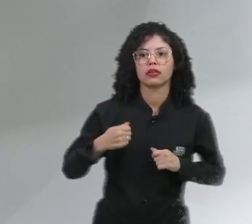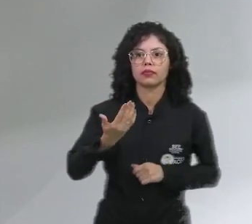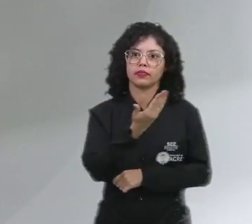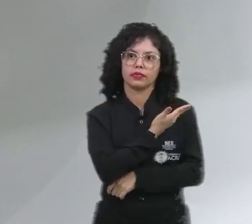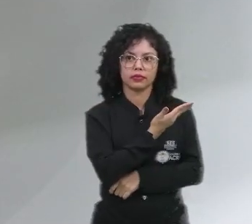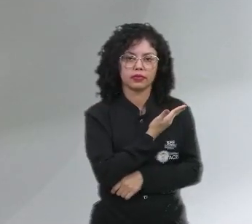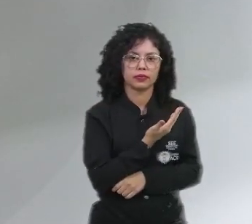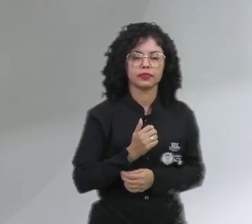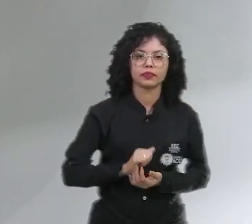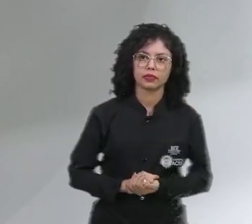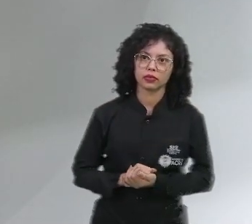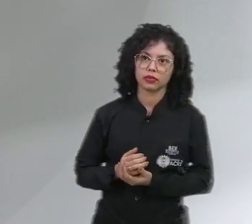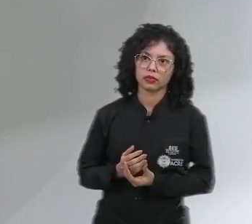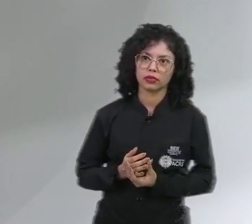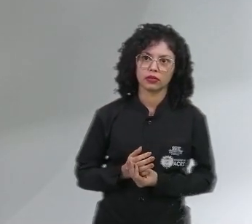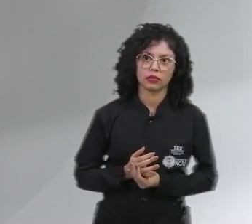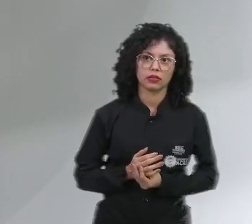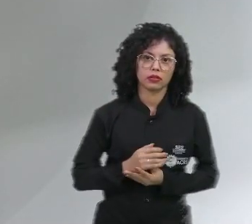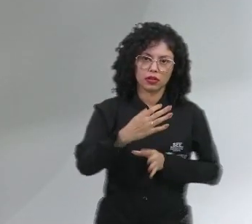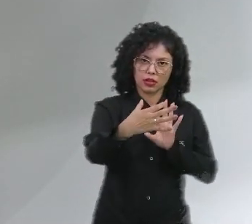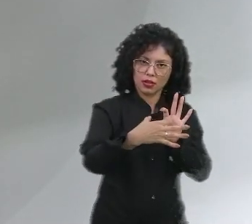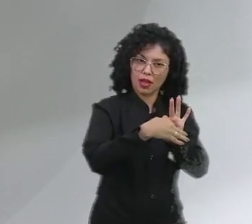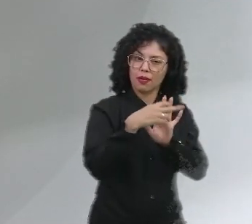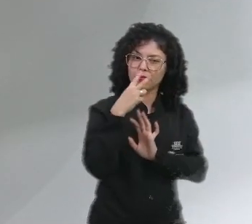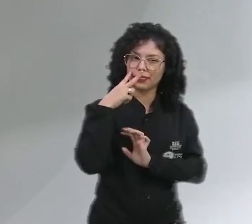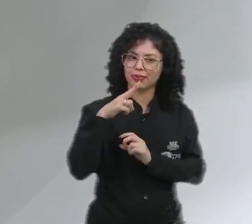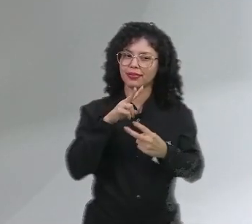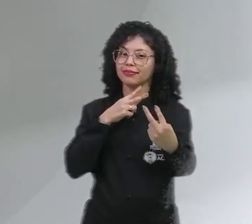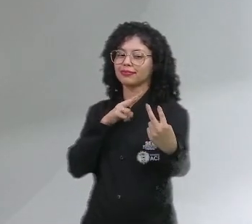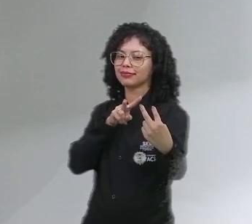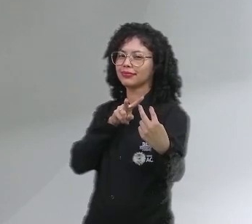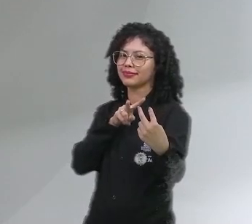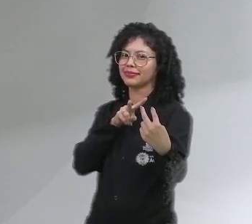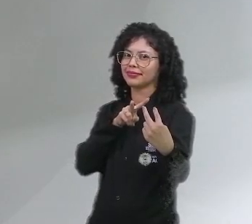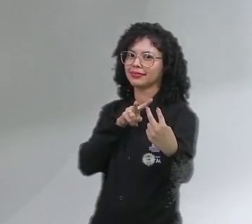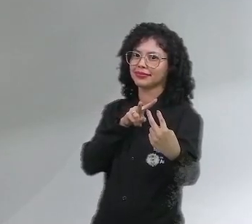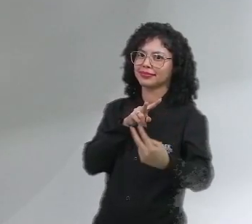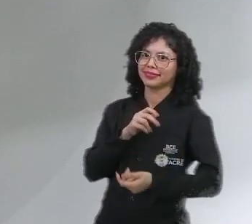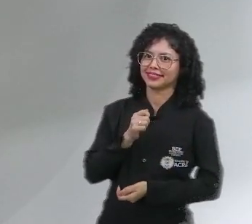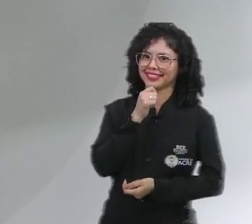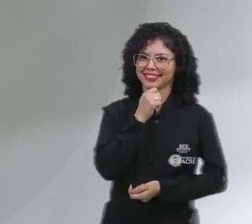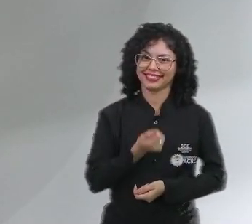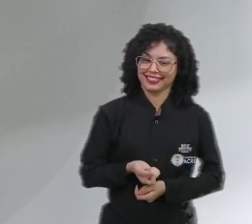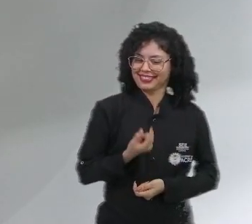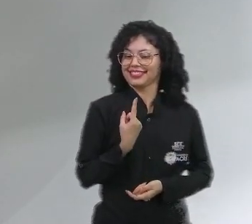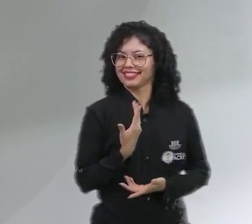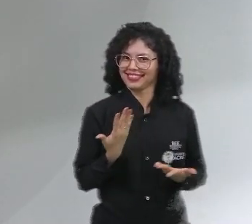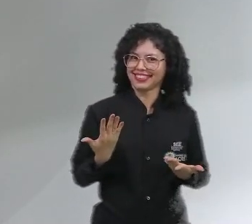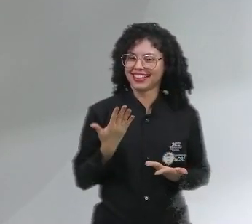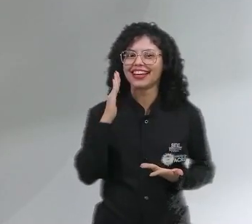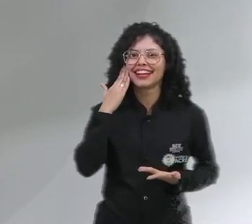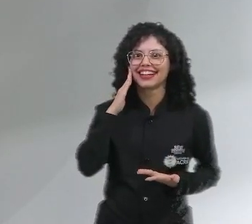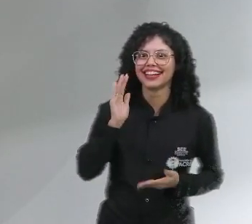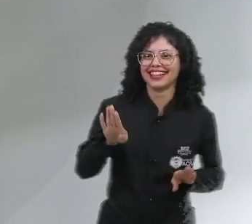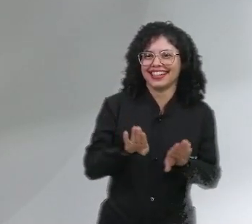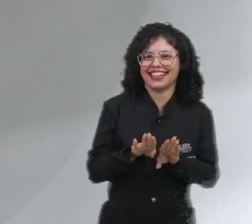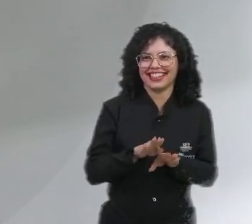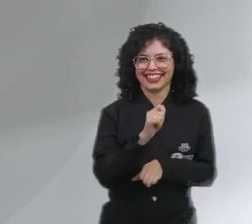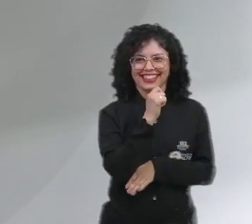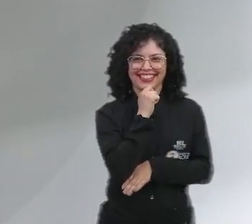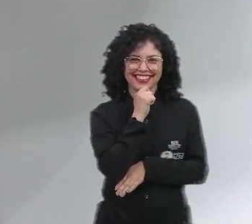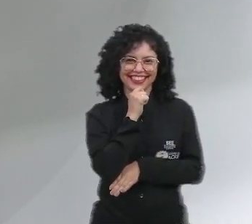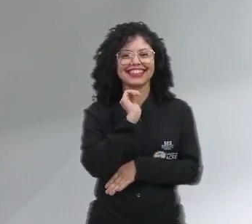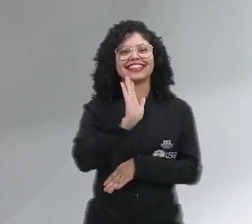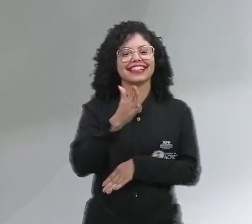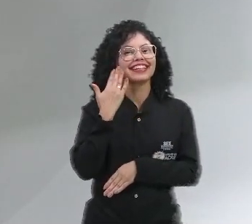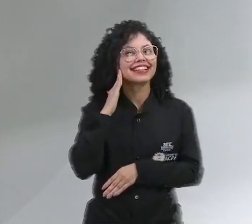colegas, amigos, que a gente se conecta só pelo olhar. Se eu olhar aqui para minha amiga Monique, tipo, a Monique já entendeu, ela já está sorrindo ali porque a